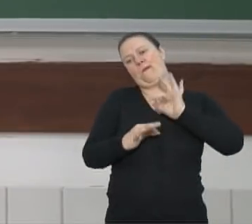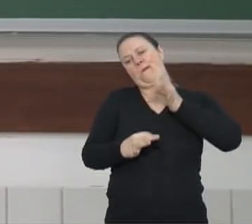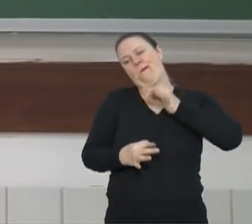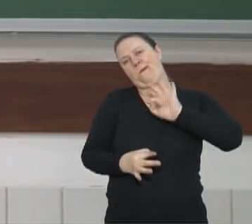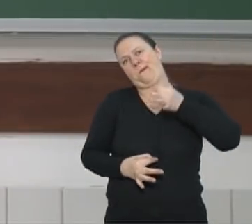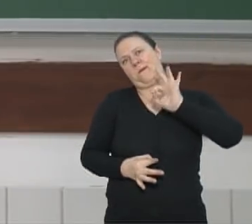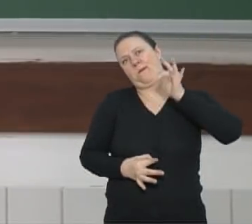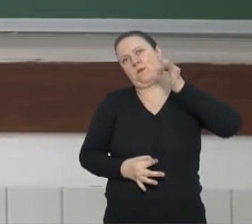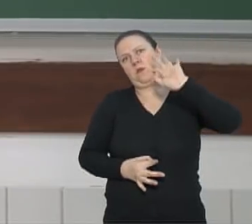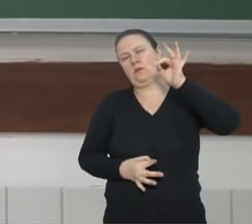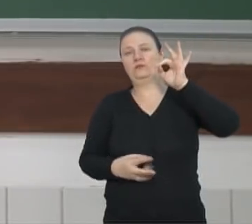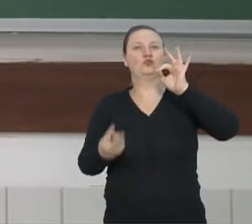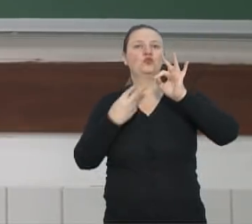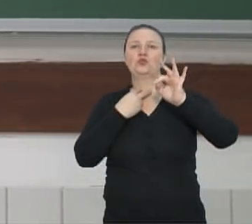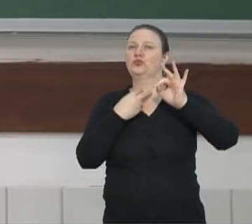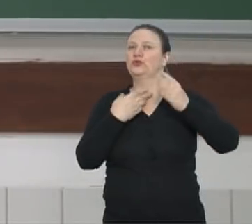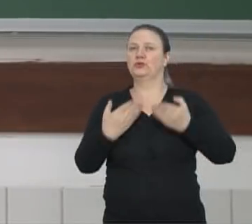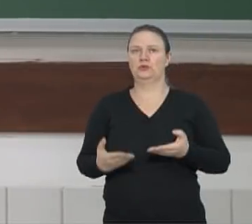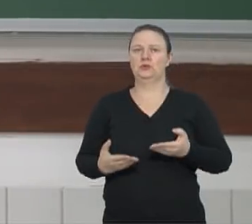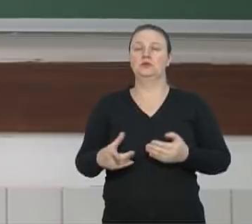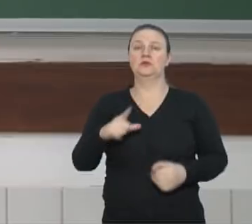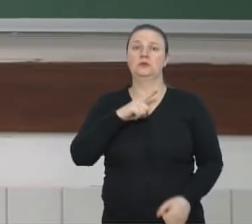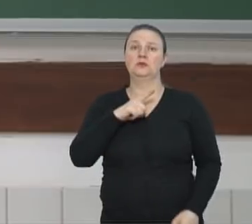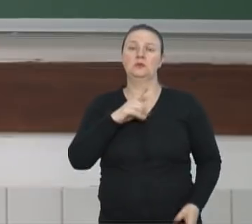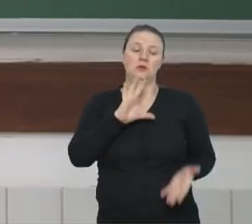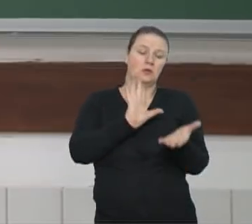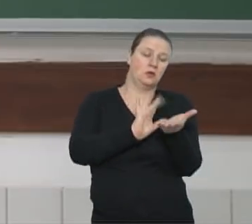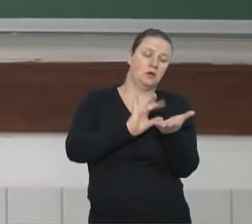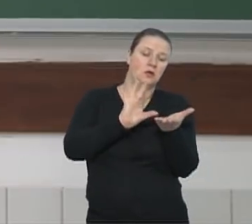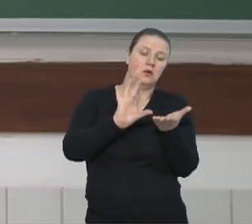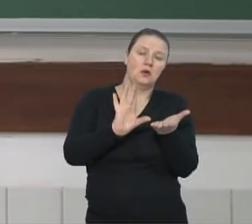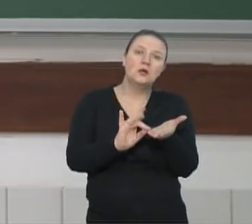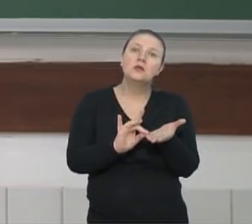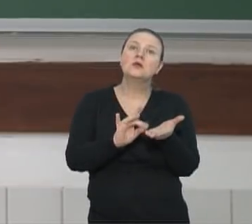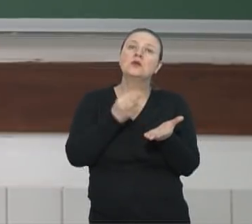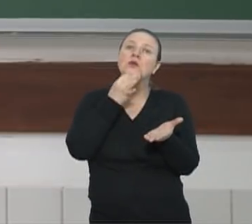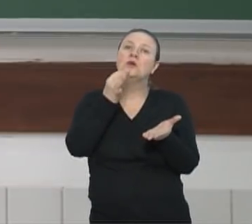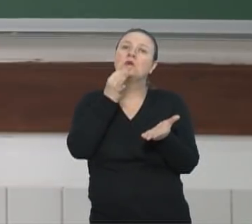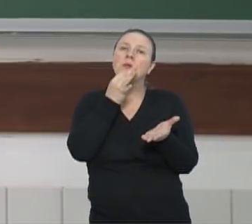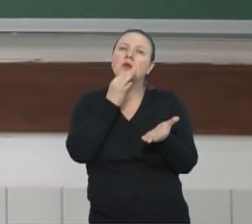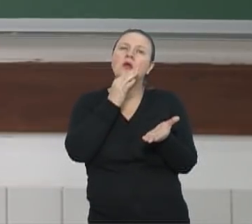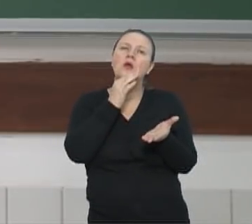nós encontramos artigos de opinião aí com, né, várias